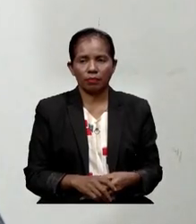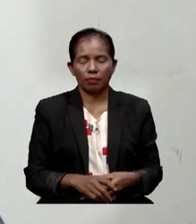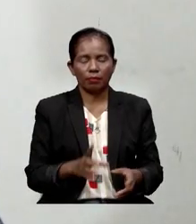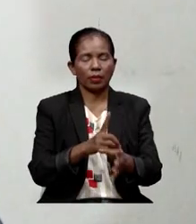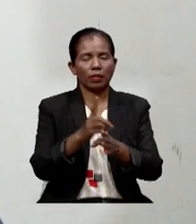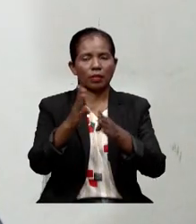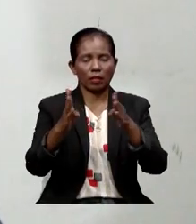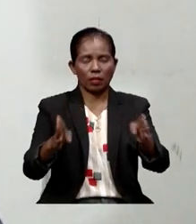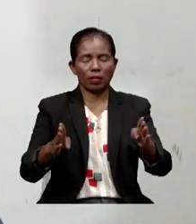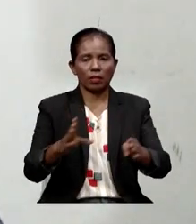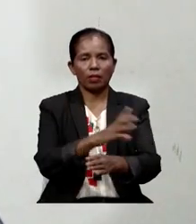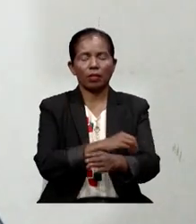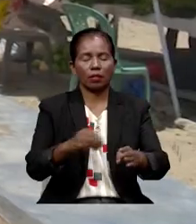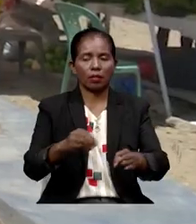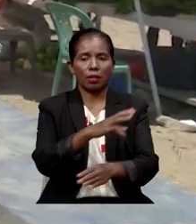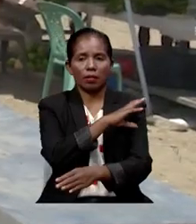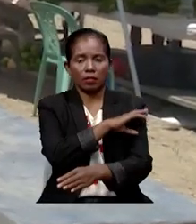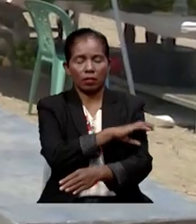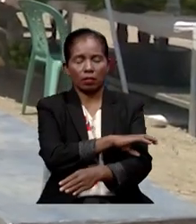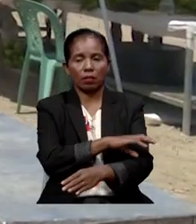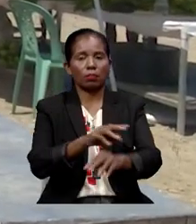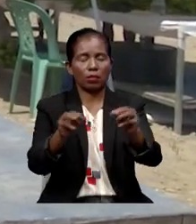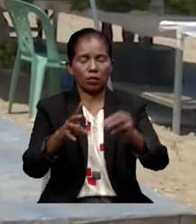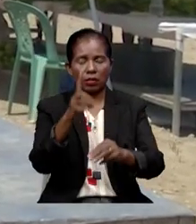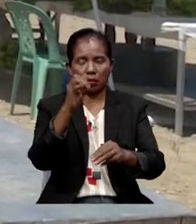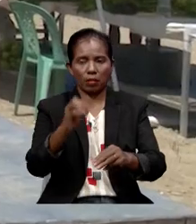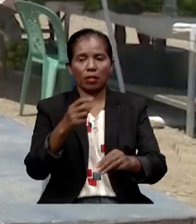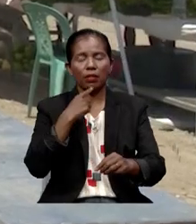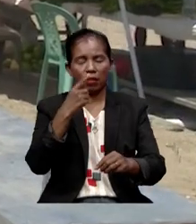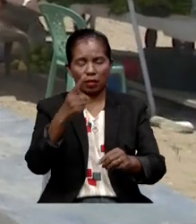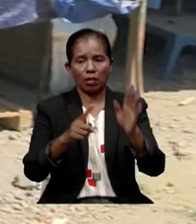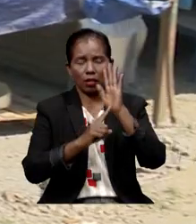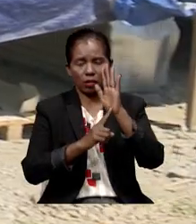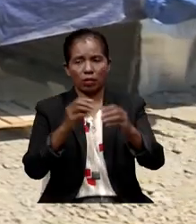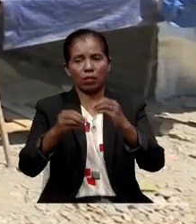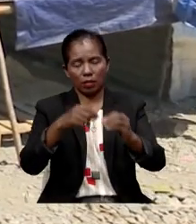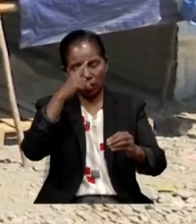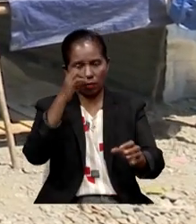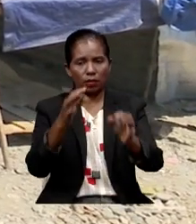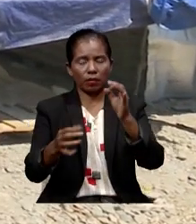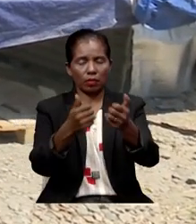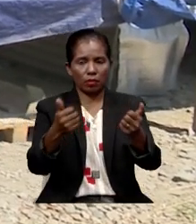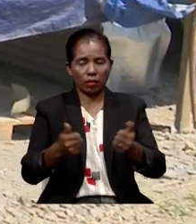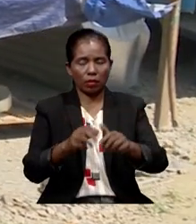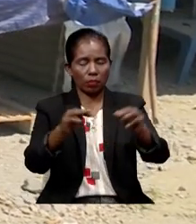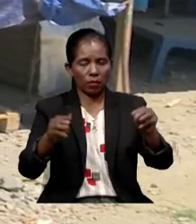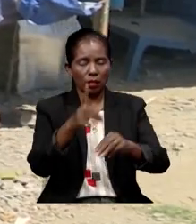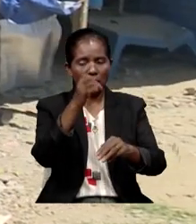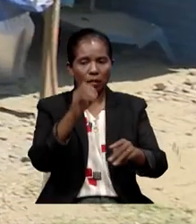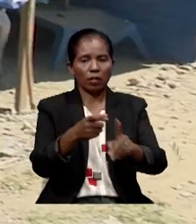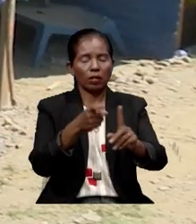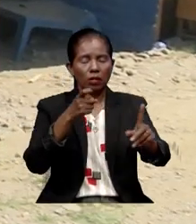Diretor Operação Guaras está no mercado do município de Ili, Arthur Henrique Atoli Hirekne, também mais que a autoridade do município de Ili,